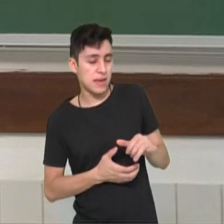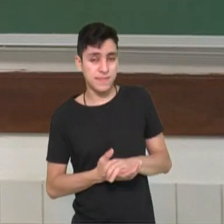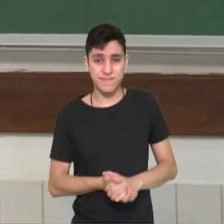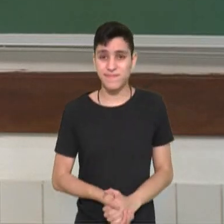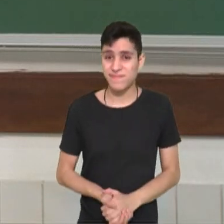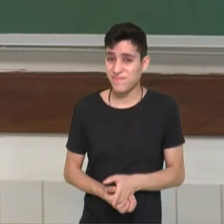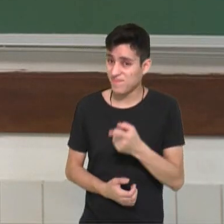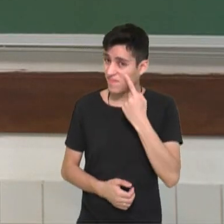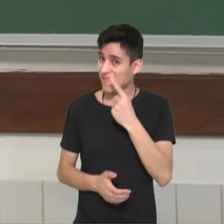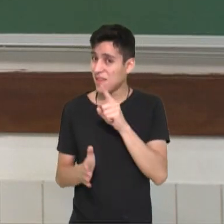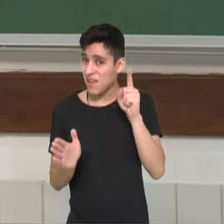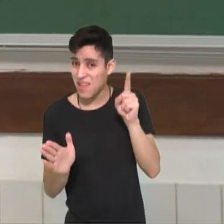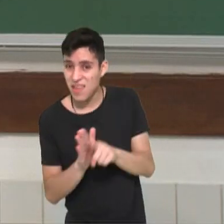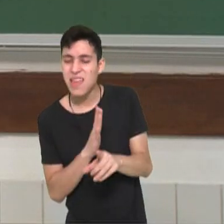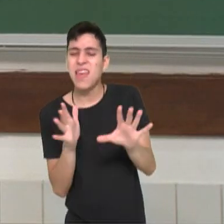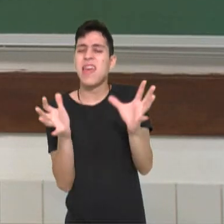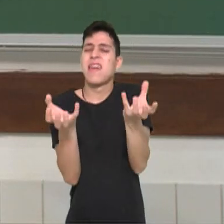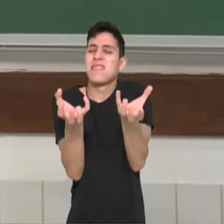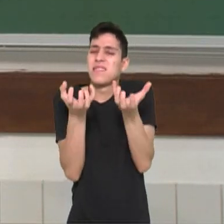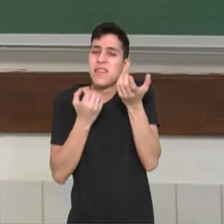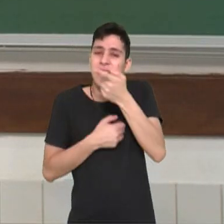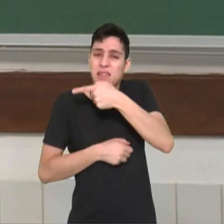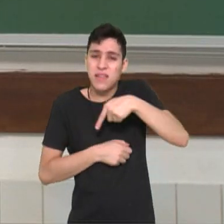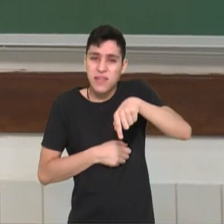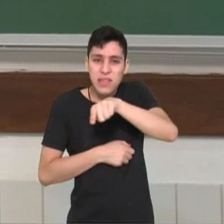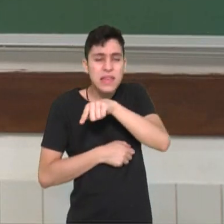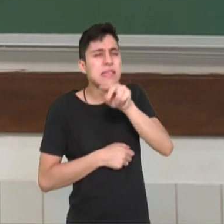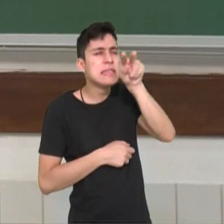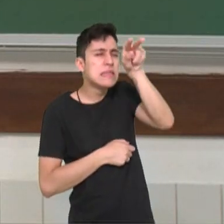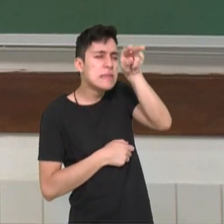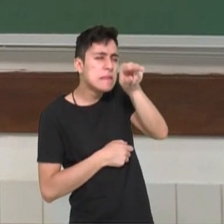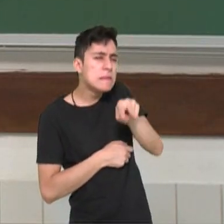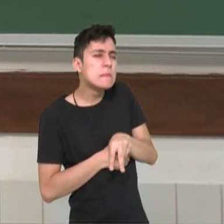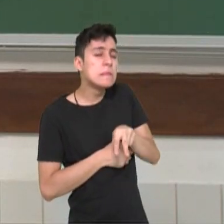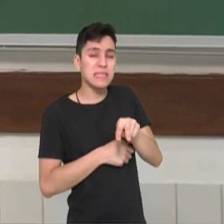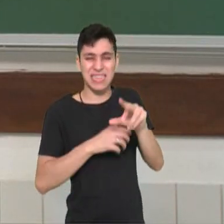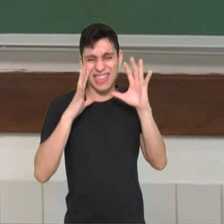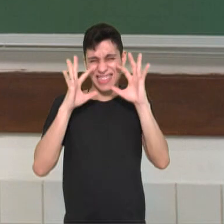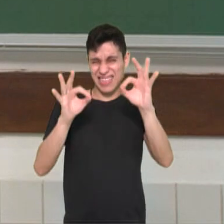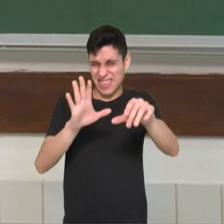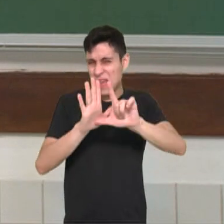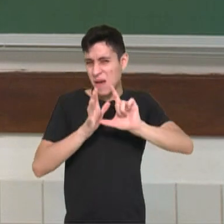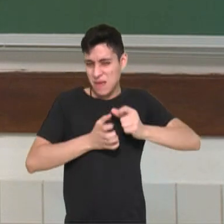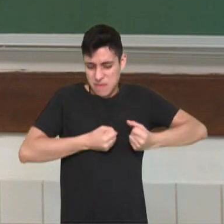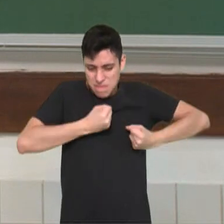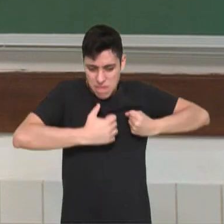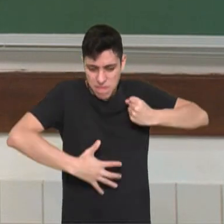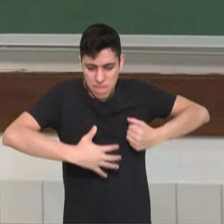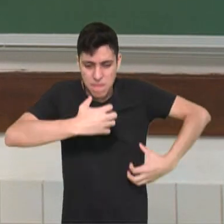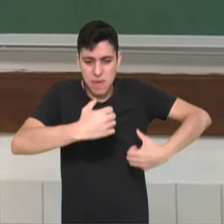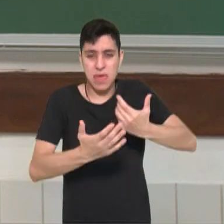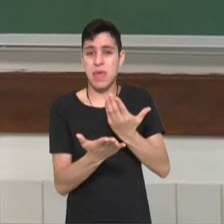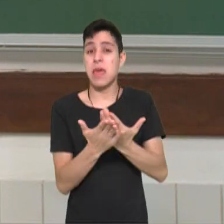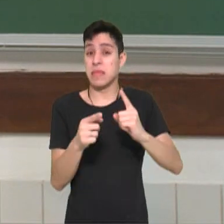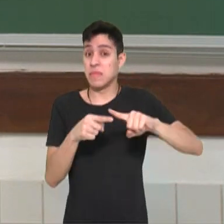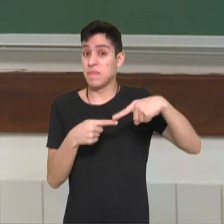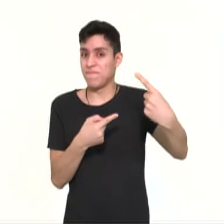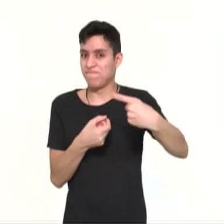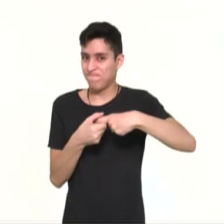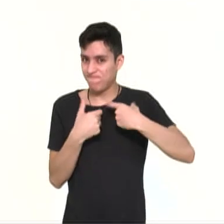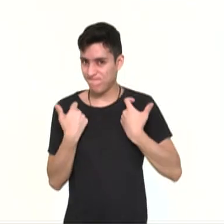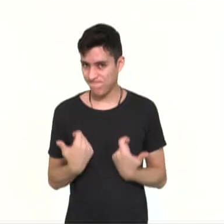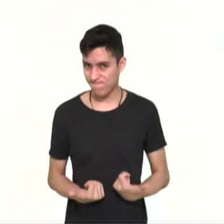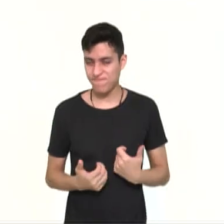quiz. Quero que vocês leiam esse quiz com atenção sobre as coisas que a gente já viu até agora nessa nossa aula e a gente já volta.